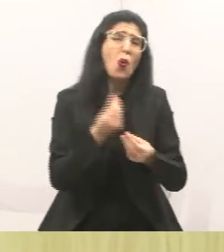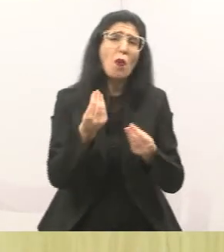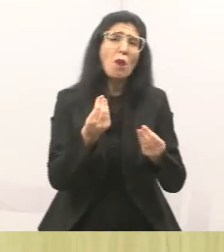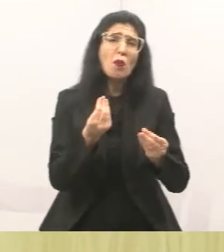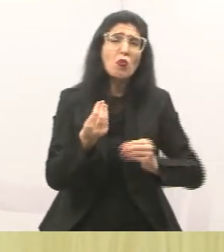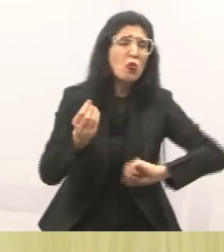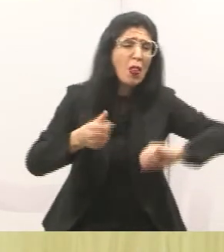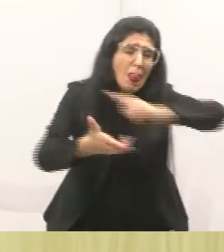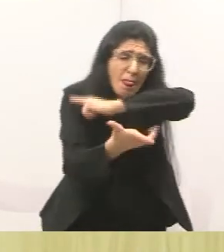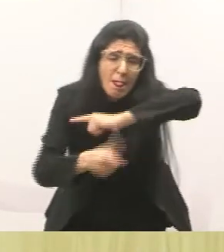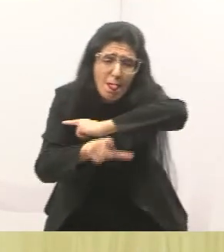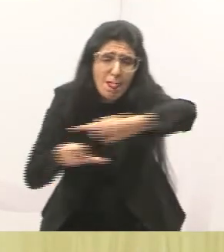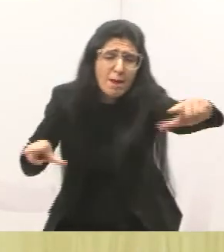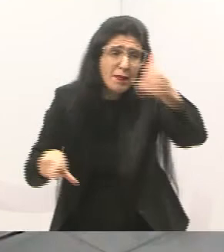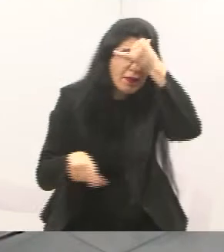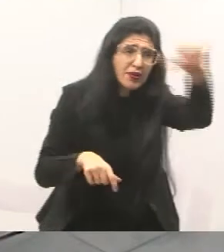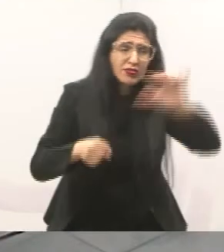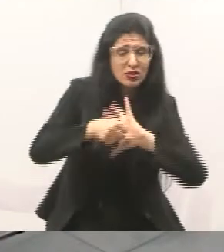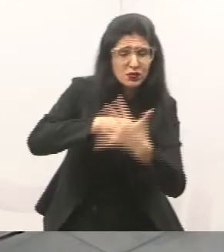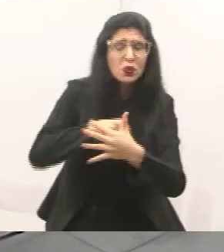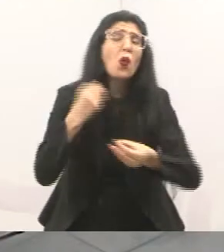solicitado votação.